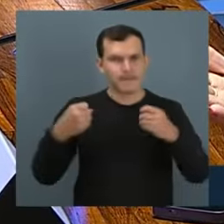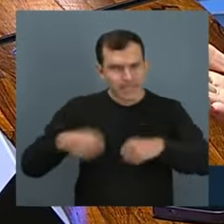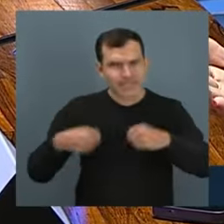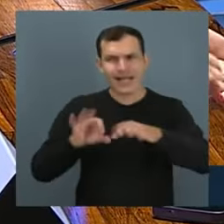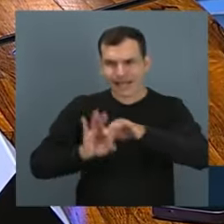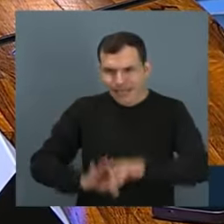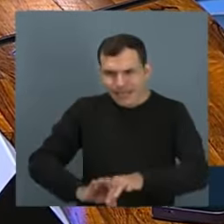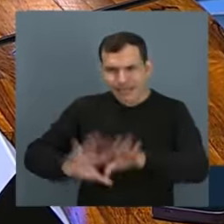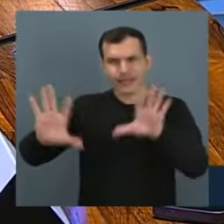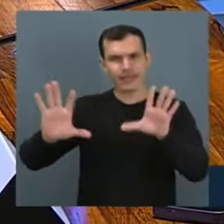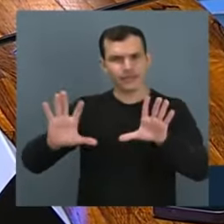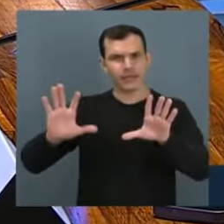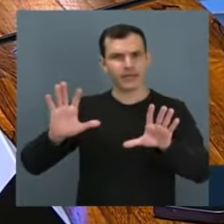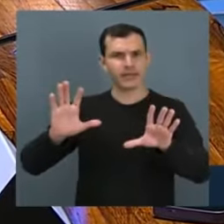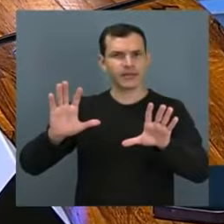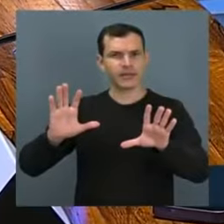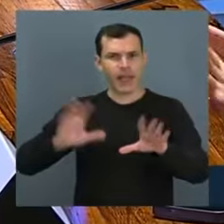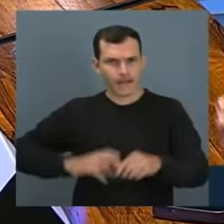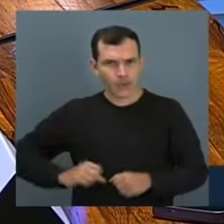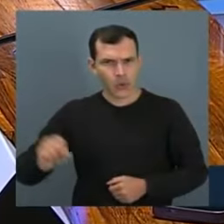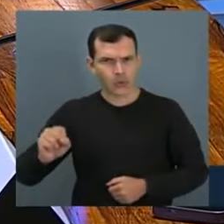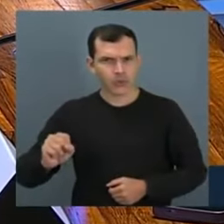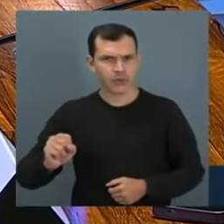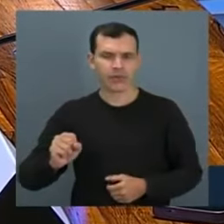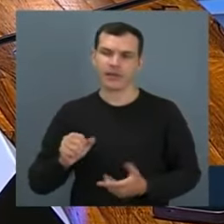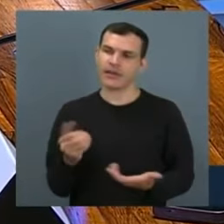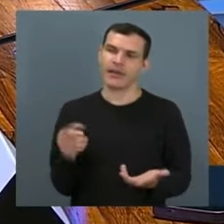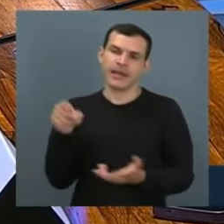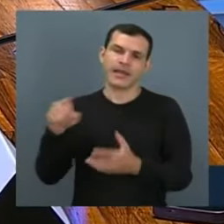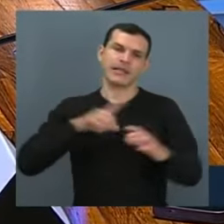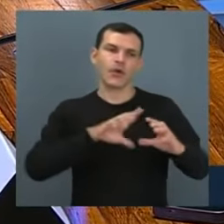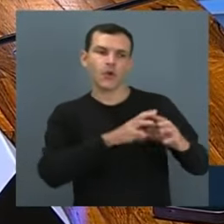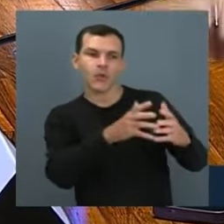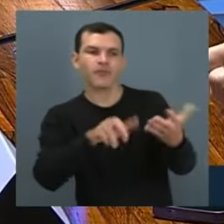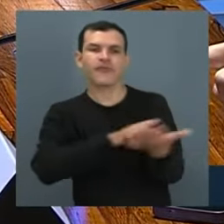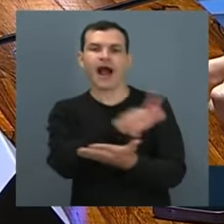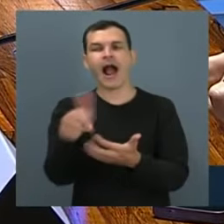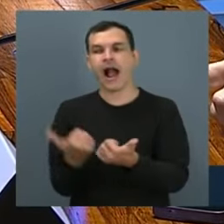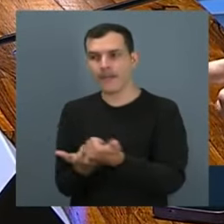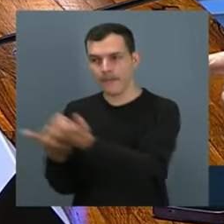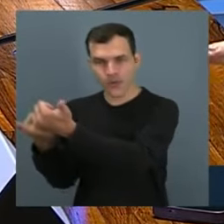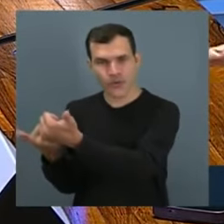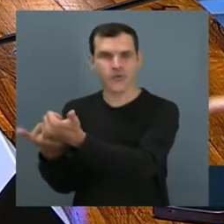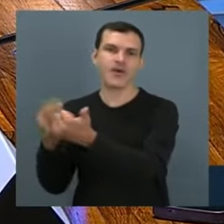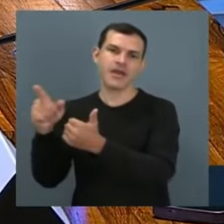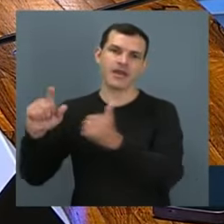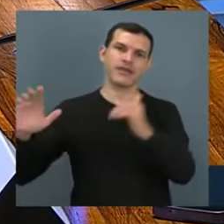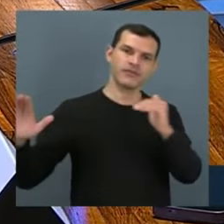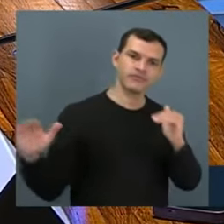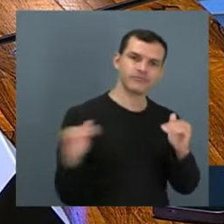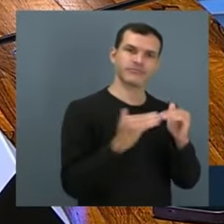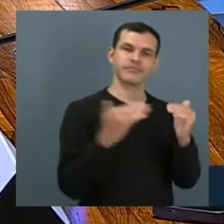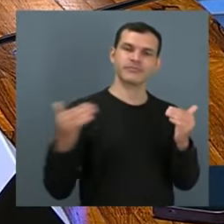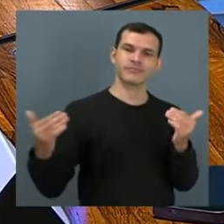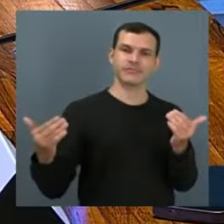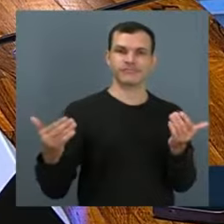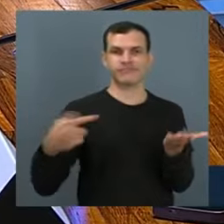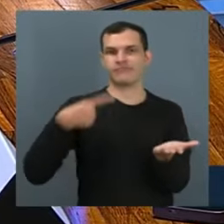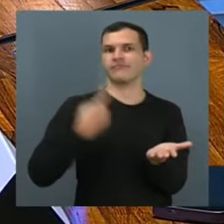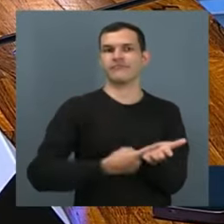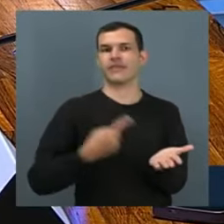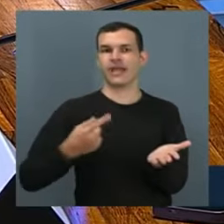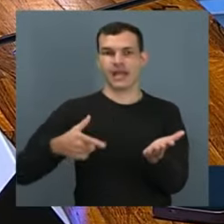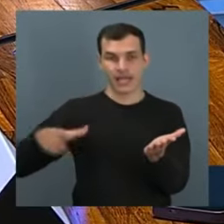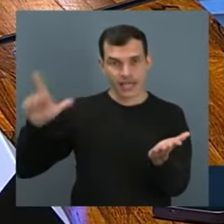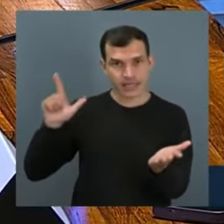levou lá. É compromisso dele com os grupos que o financiaram até agora. Então, não é surpresa, mas